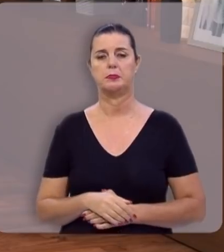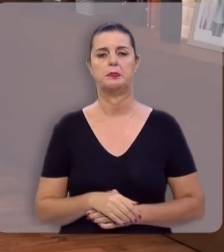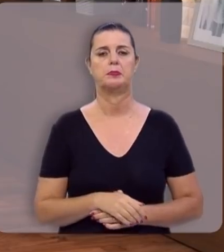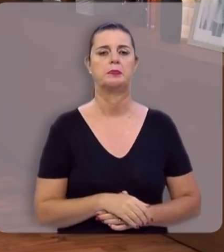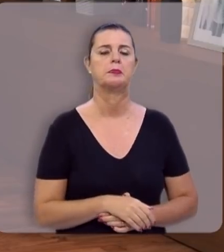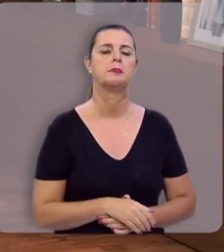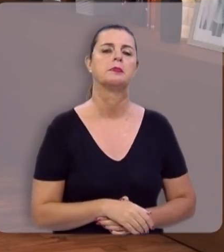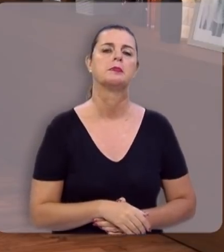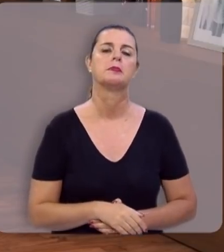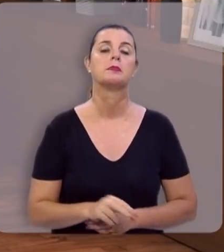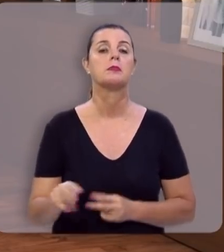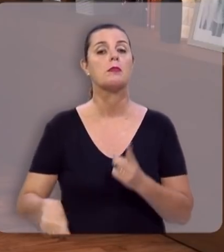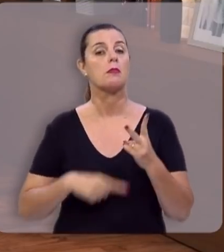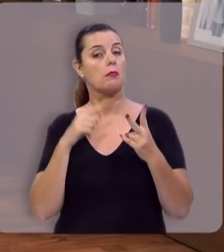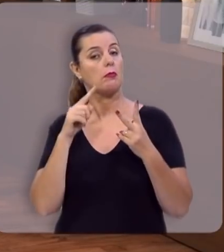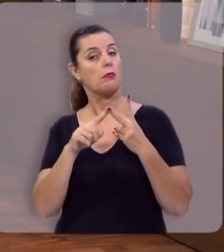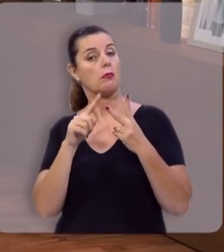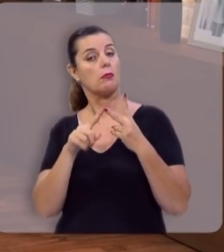Segundo,